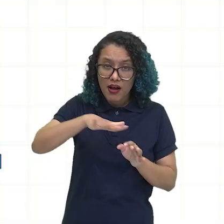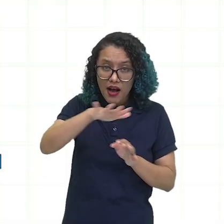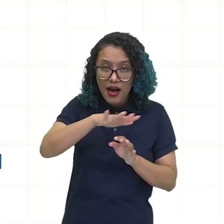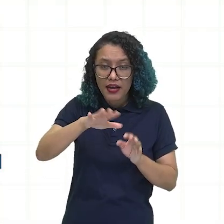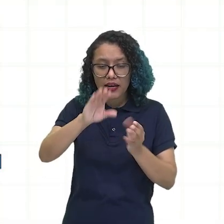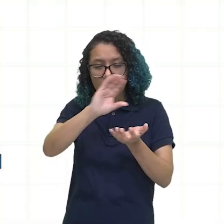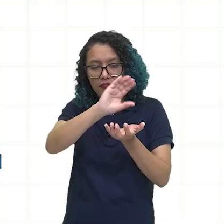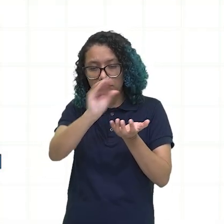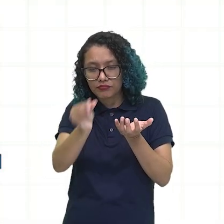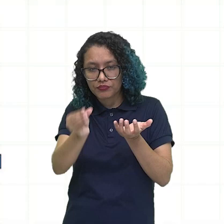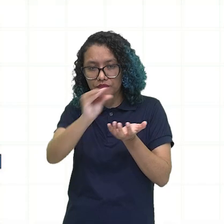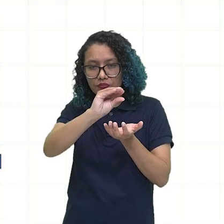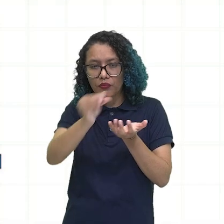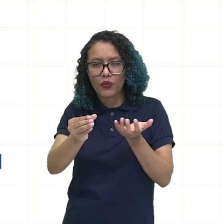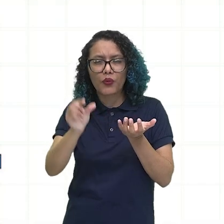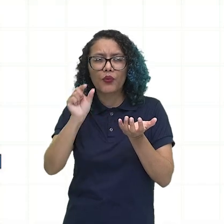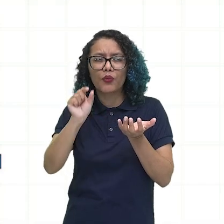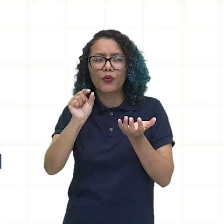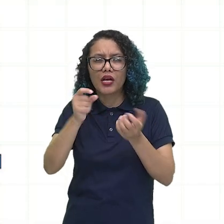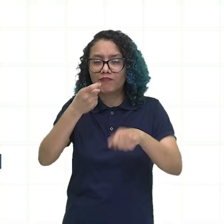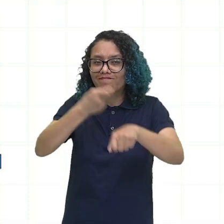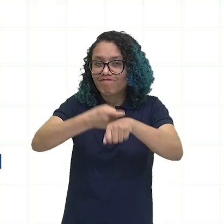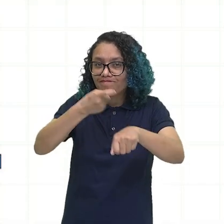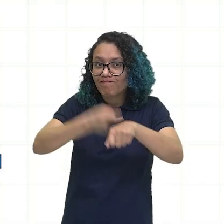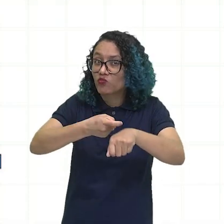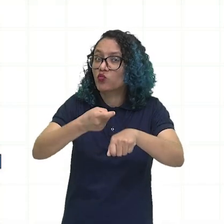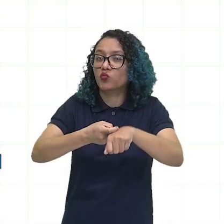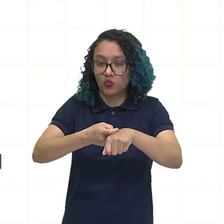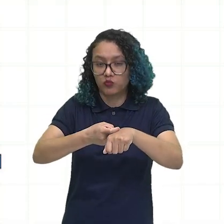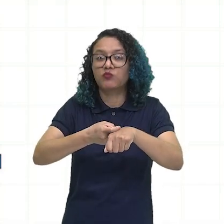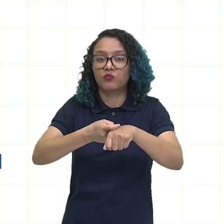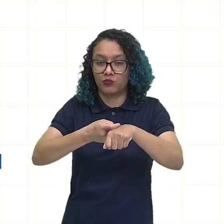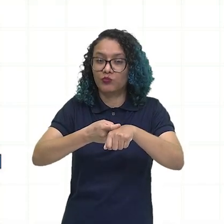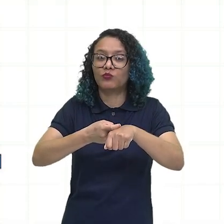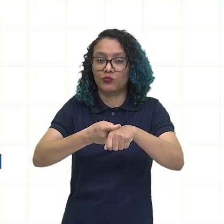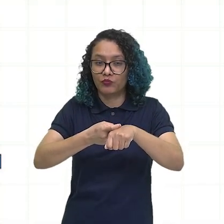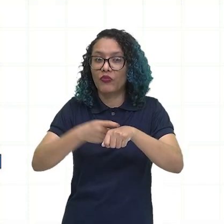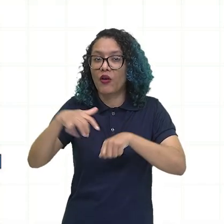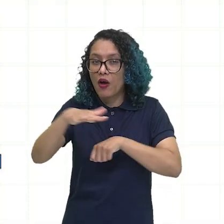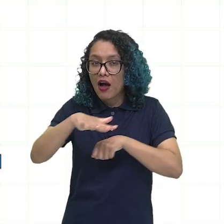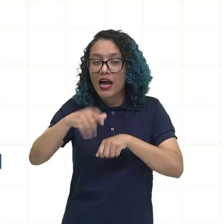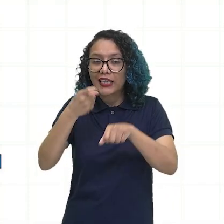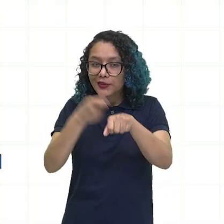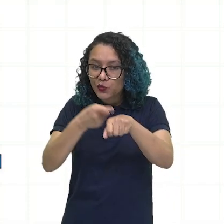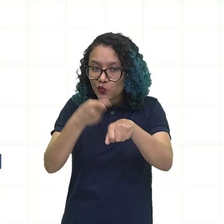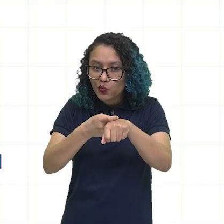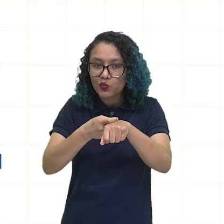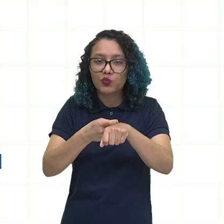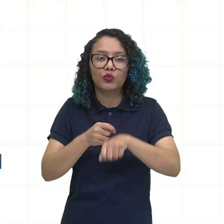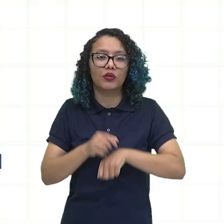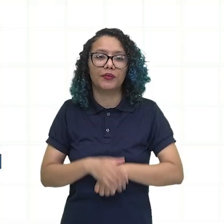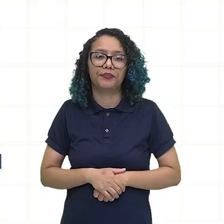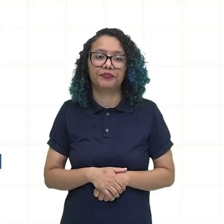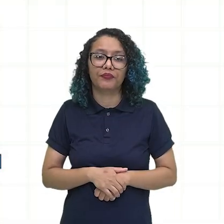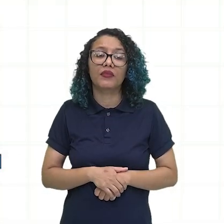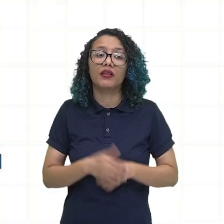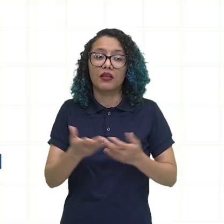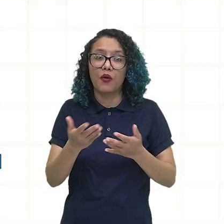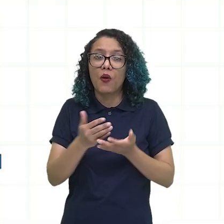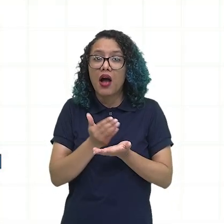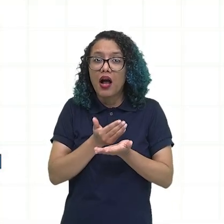bem, o quê? Sólida, certo? E aí nós vamos ter o quê? Os processos